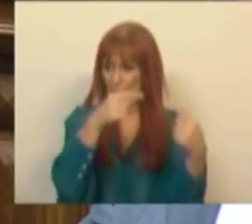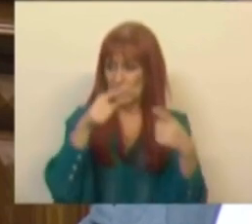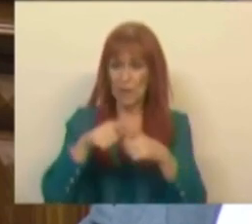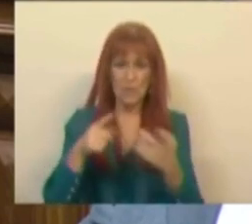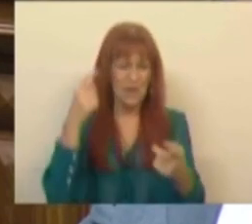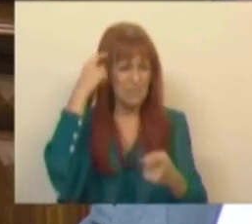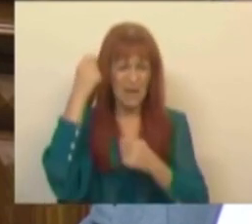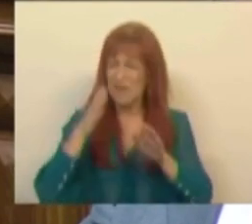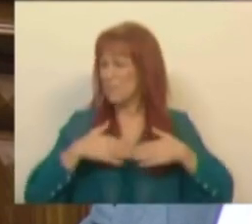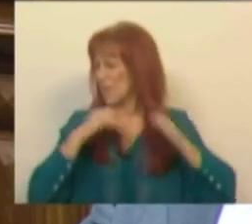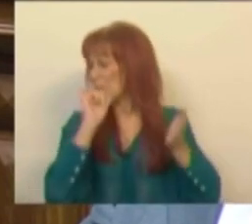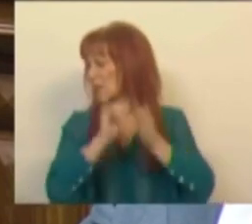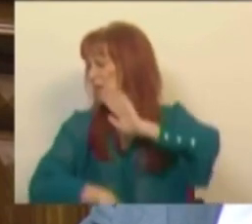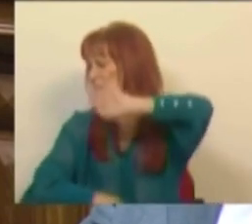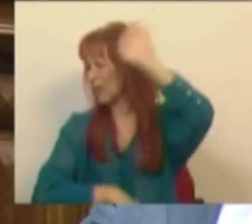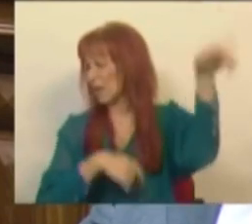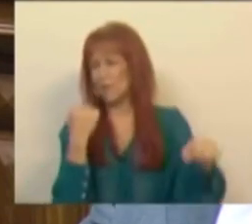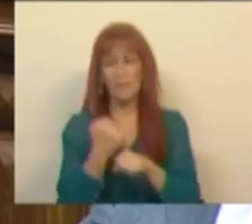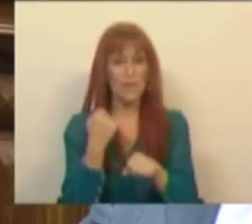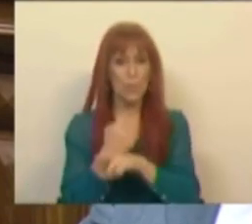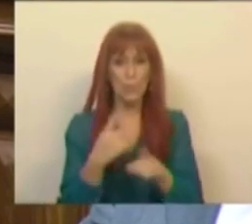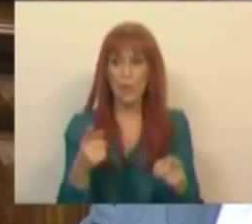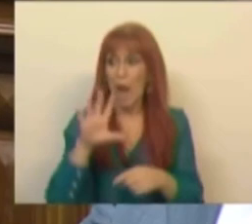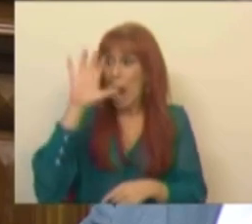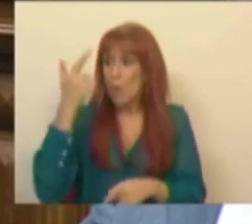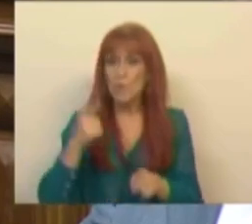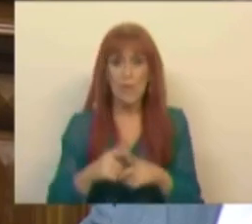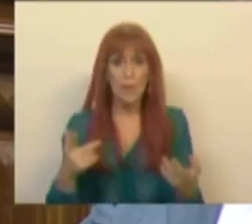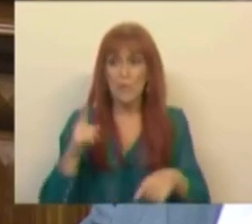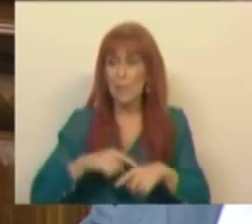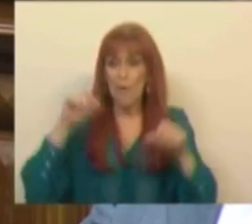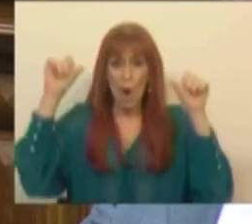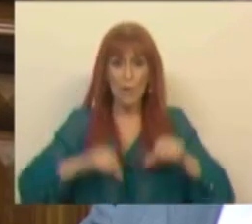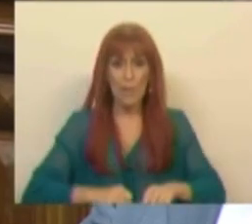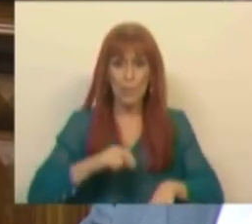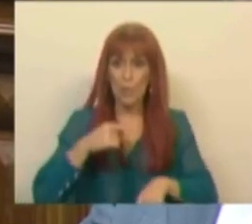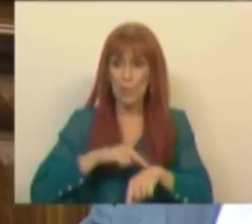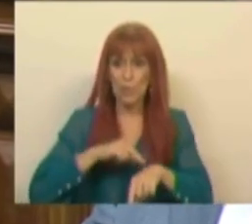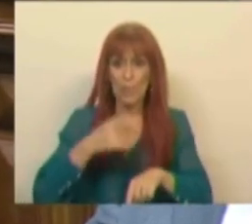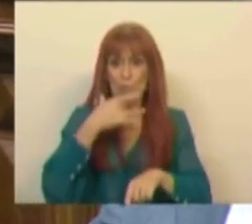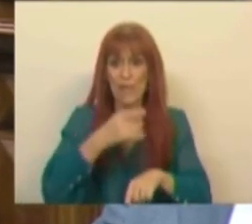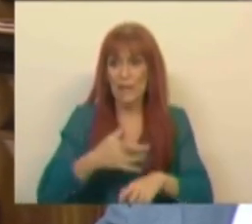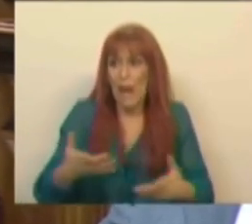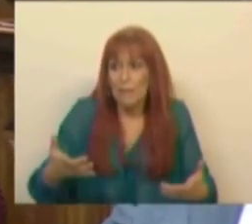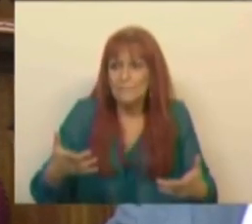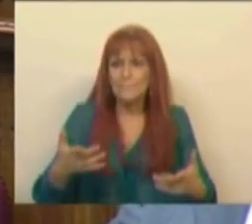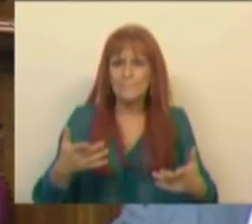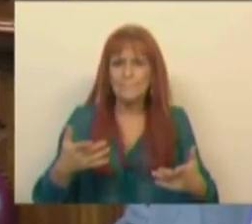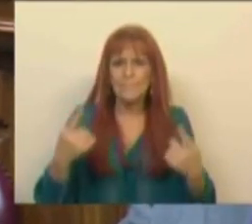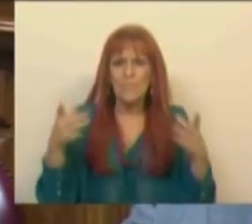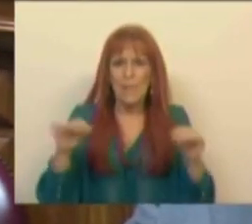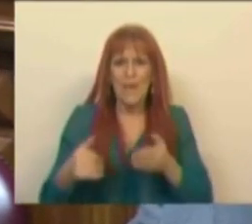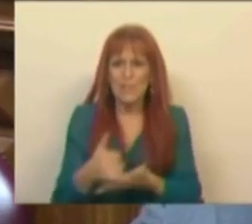pensar abandonar o seu ramo de atividade, porque isto ainda por cima aconteceu na pior altura de todas, que é a do Natal, que é aquela em que tinham